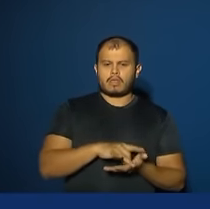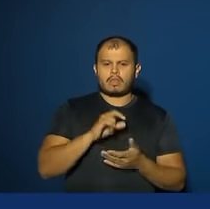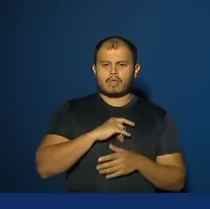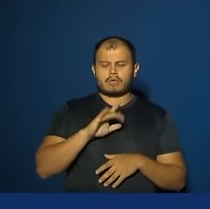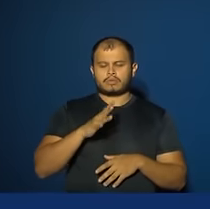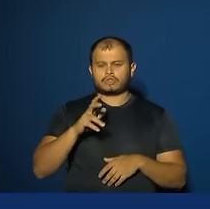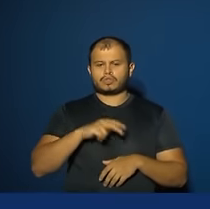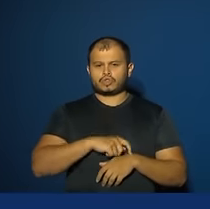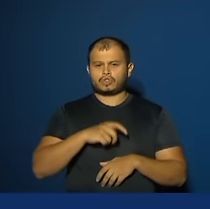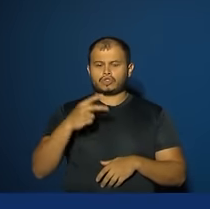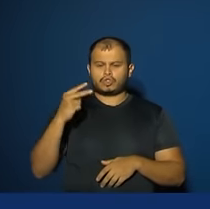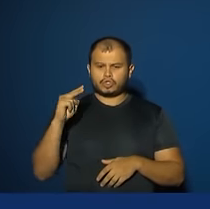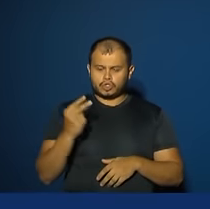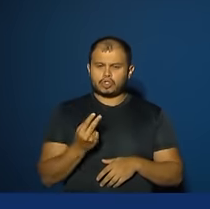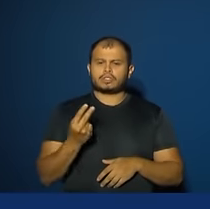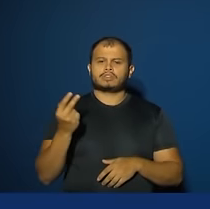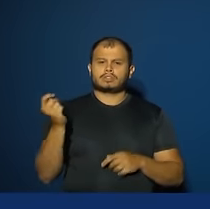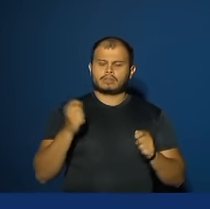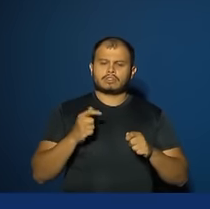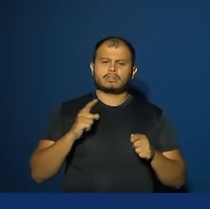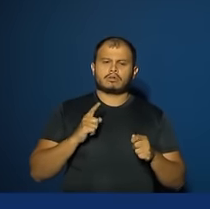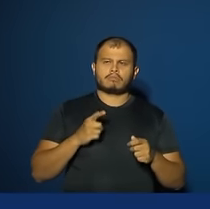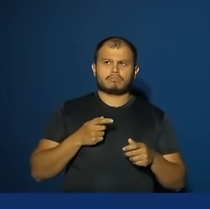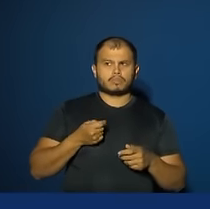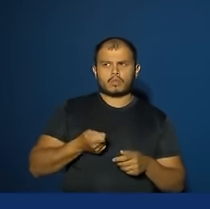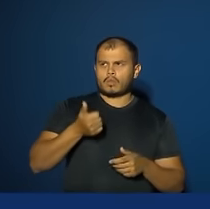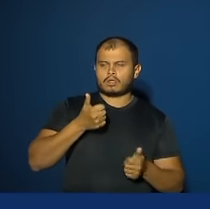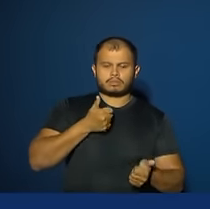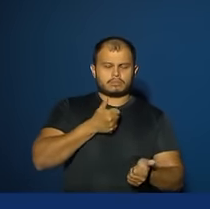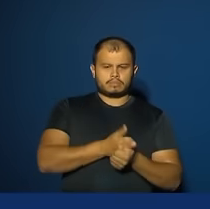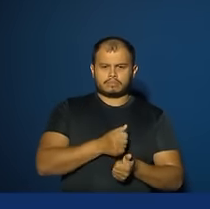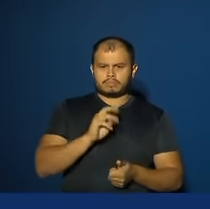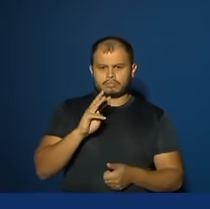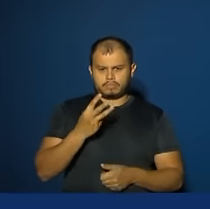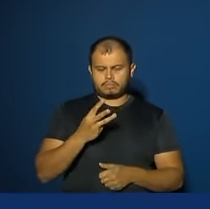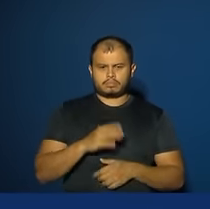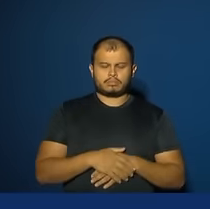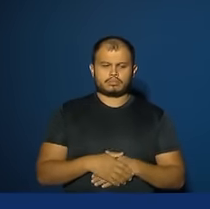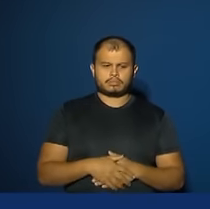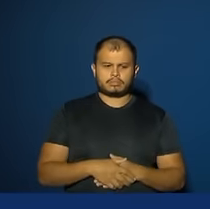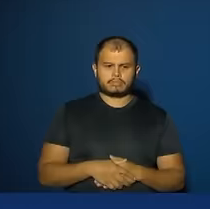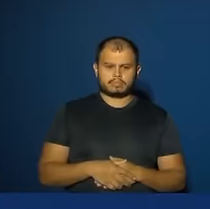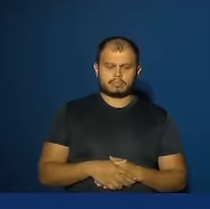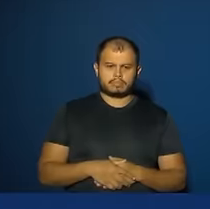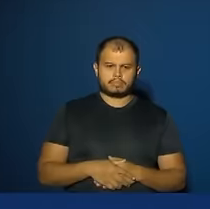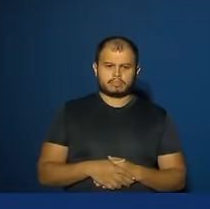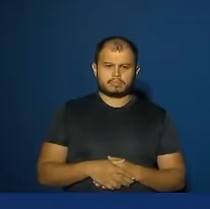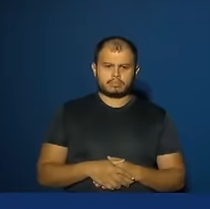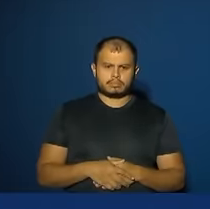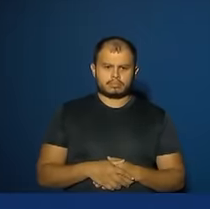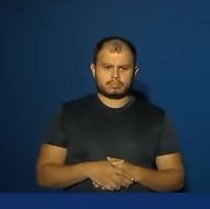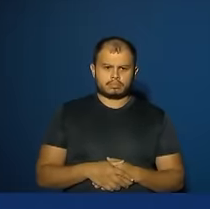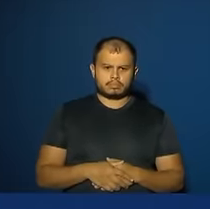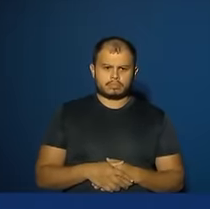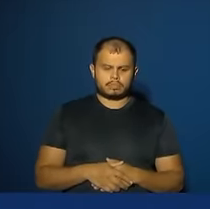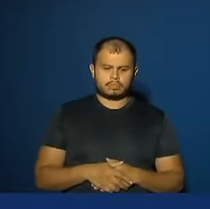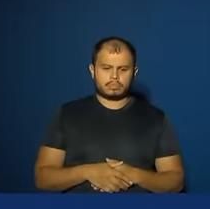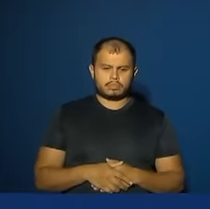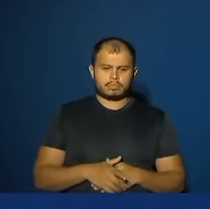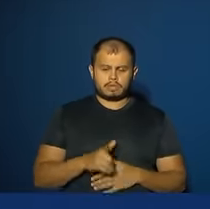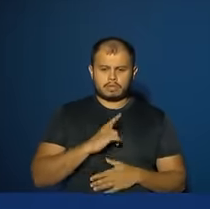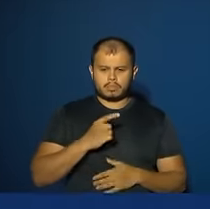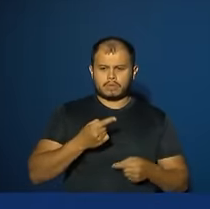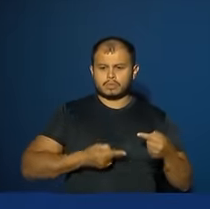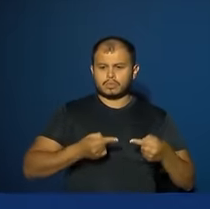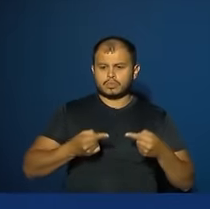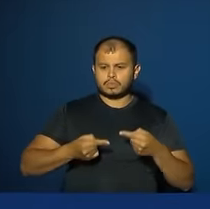que vai ser perto de 3, talvez um pouquinho abaixo, um pouquinho acima. Ou seja, no fundo, há uma discussão sobre qual que é a